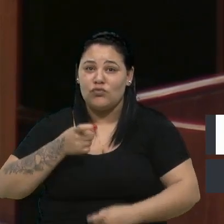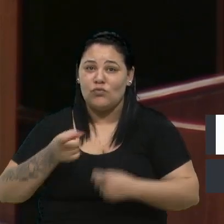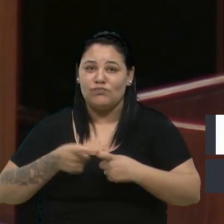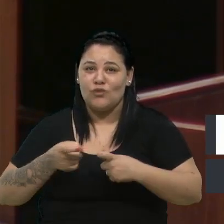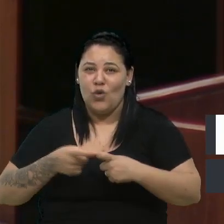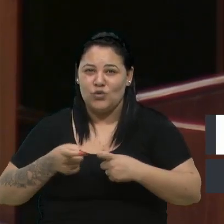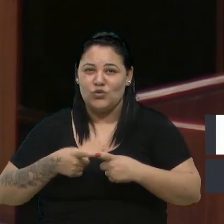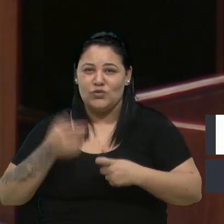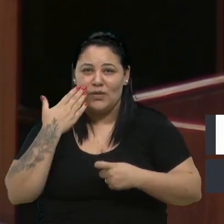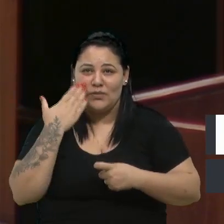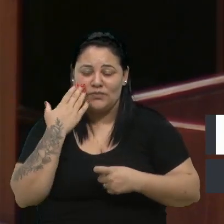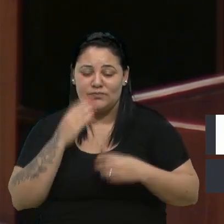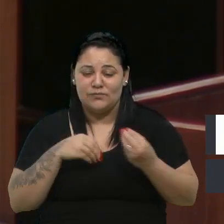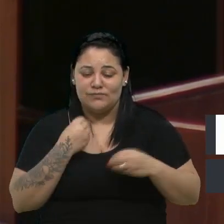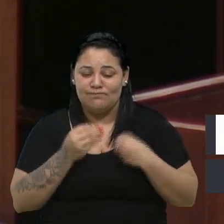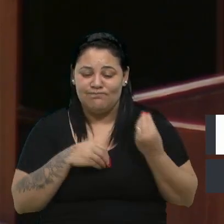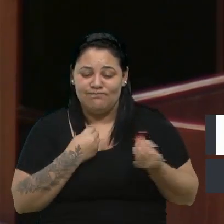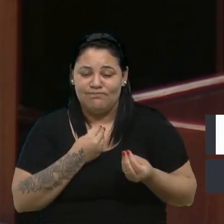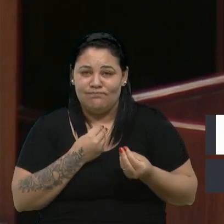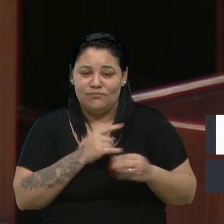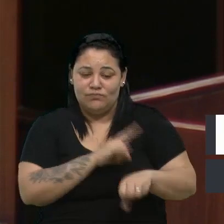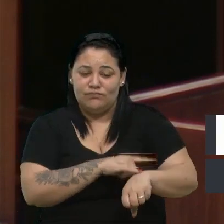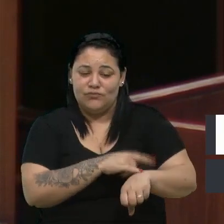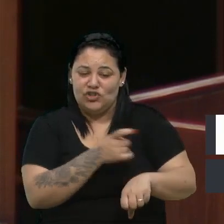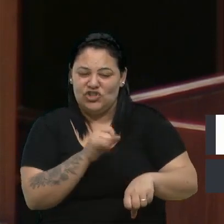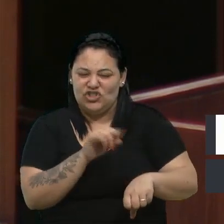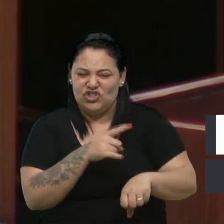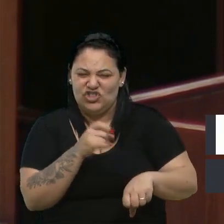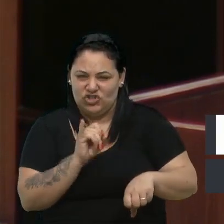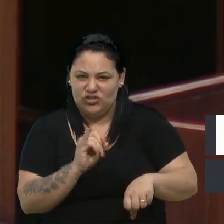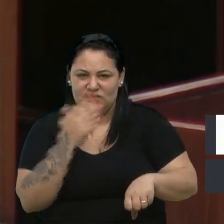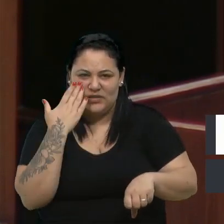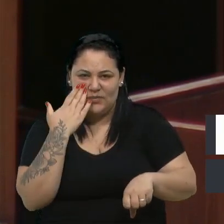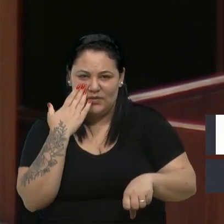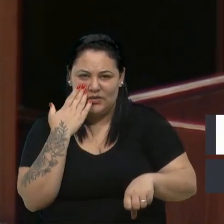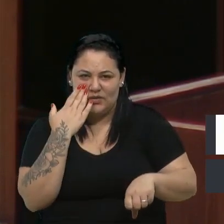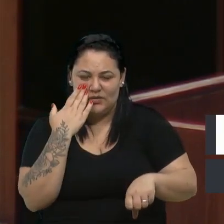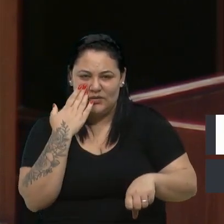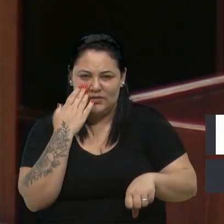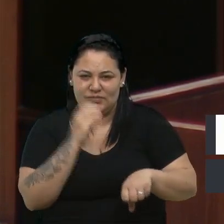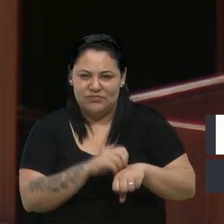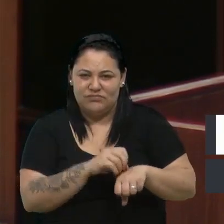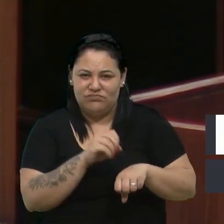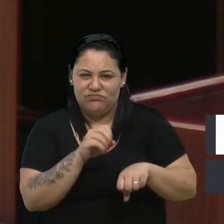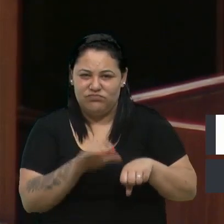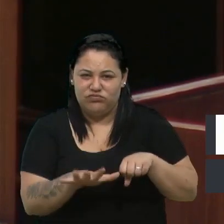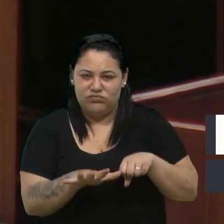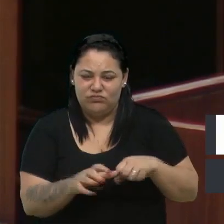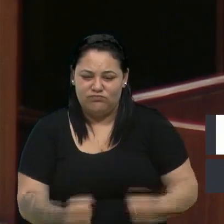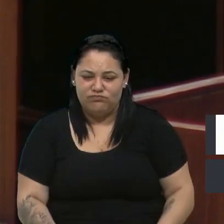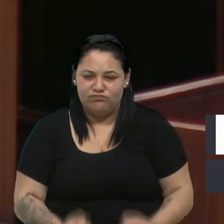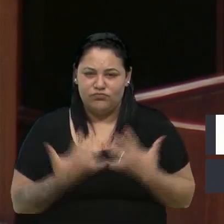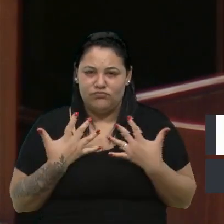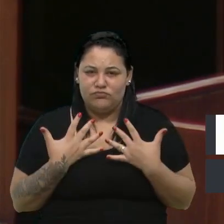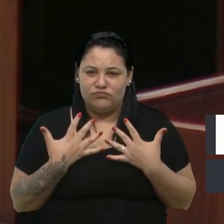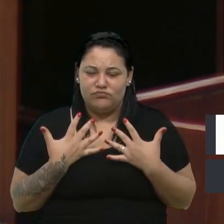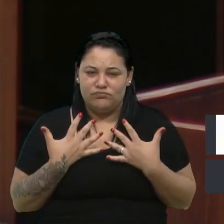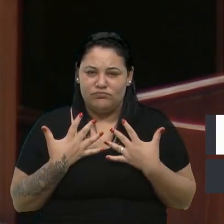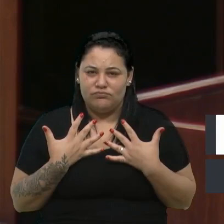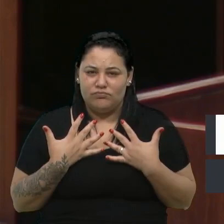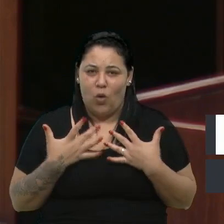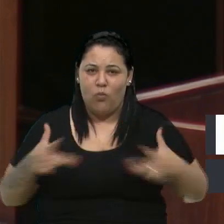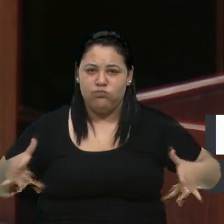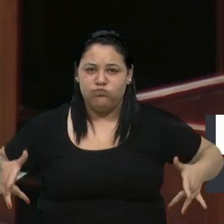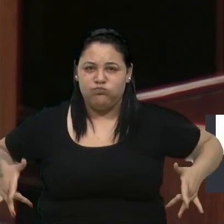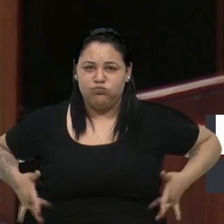sintomas urinários ou, quando mais grave, infecção generalizada ou insuficiência renal.